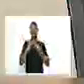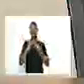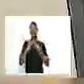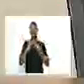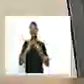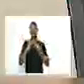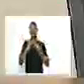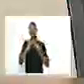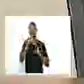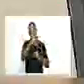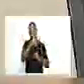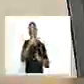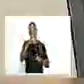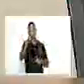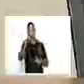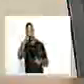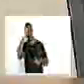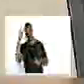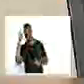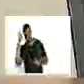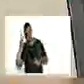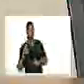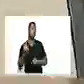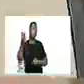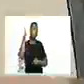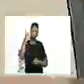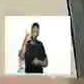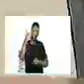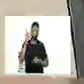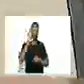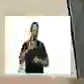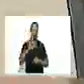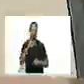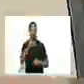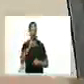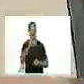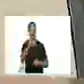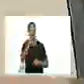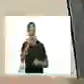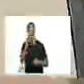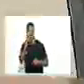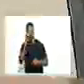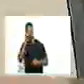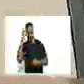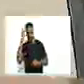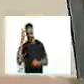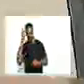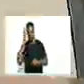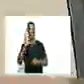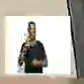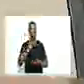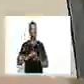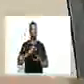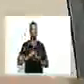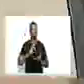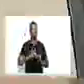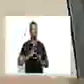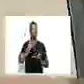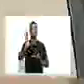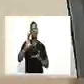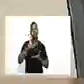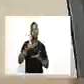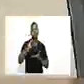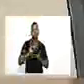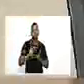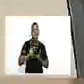do 140 pessoas que era naquela época só que se a gente colocar os 140 pessoas nós não vamos ter recurso Então nós vamos ter que